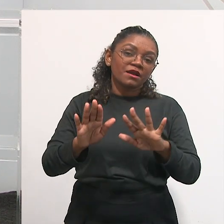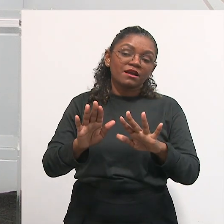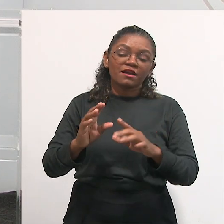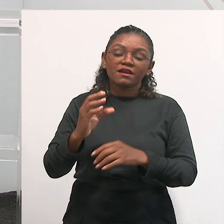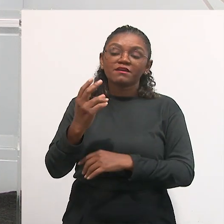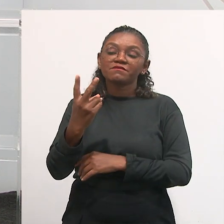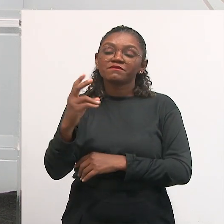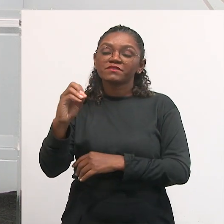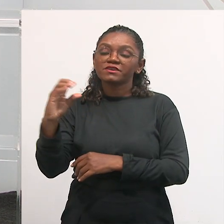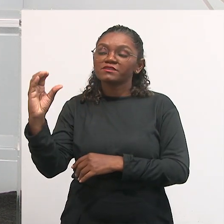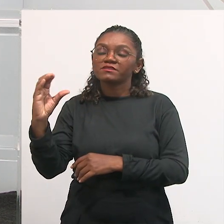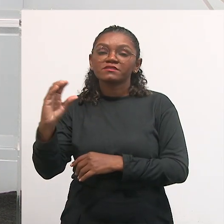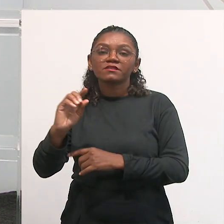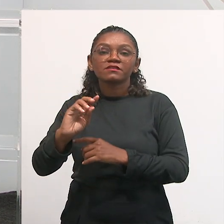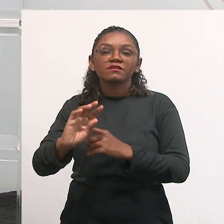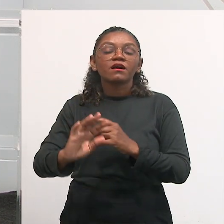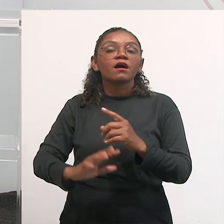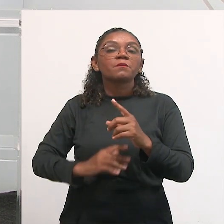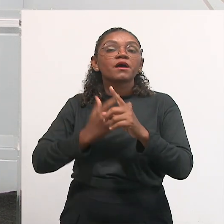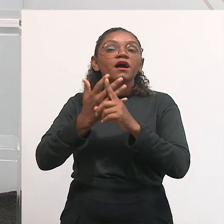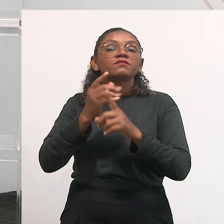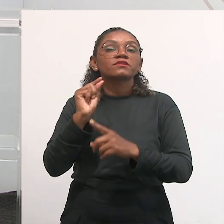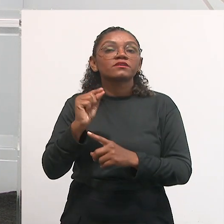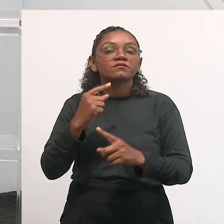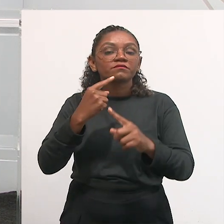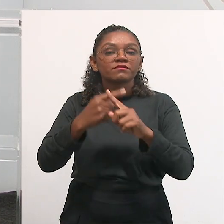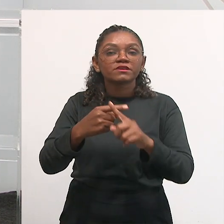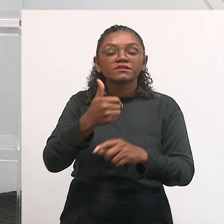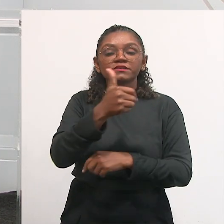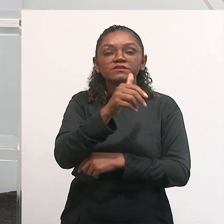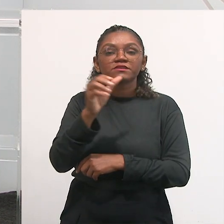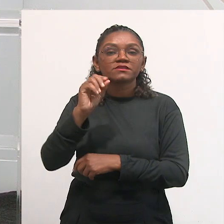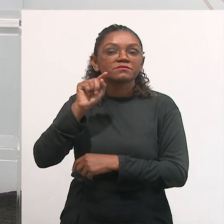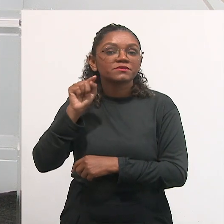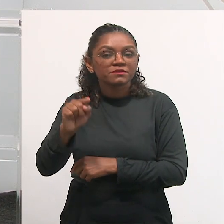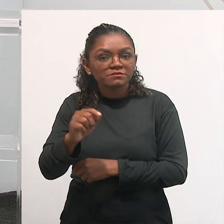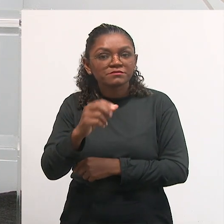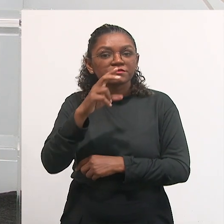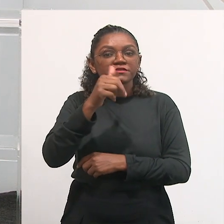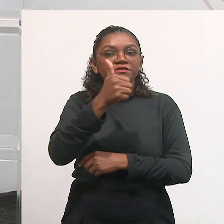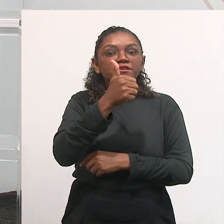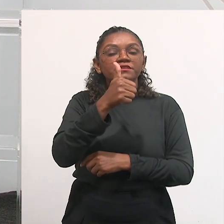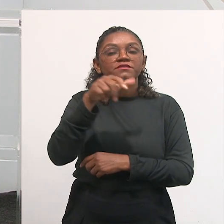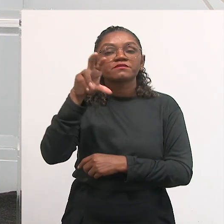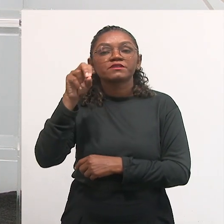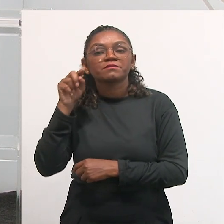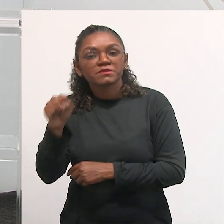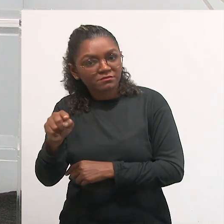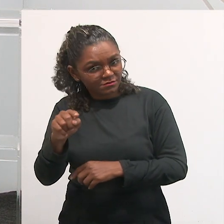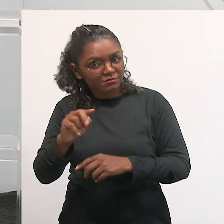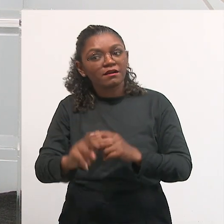esse 20 centavos por 100 mil, 150 mil, isso pode virar milhões, né? Depender aí do impacto